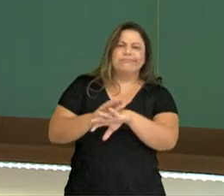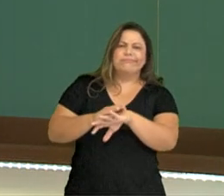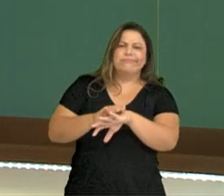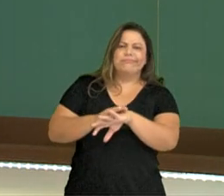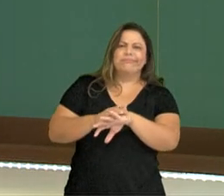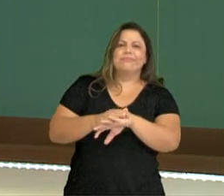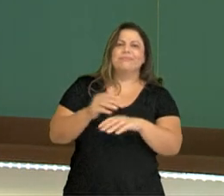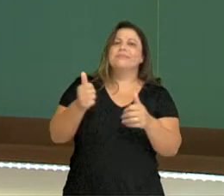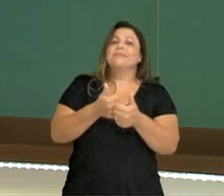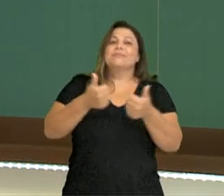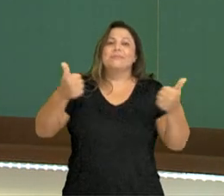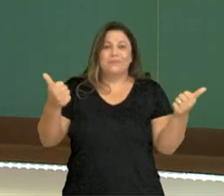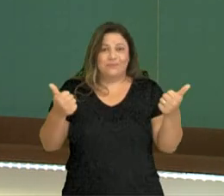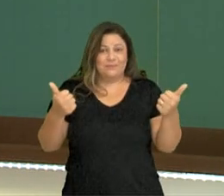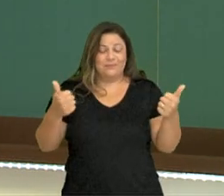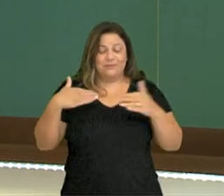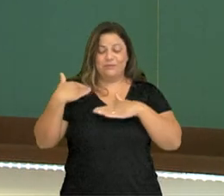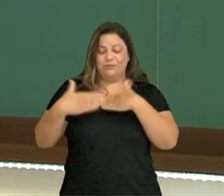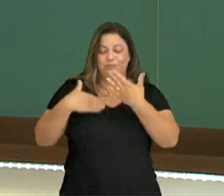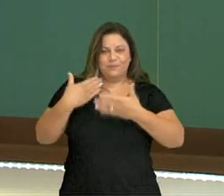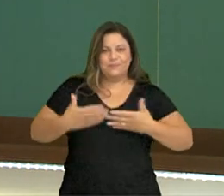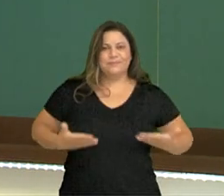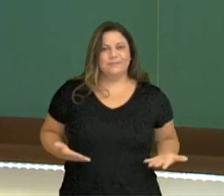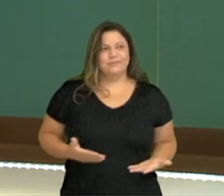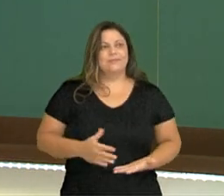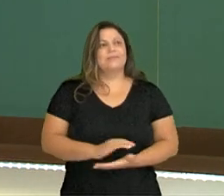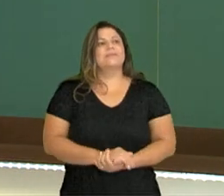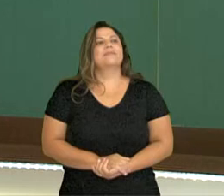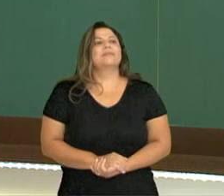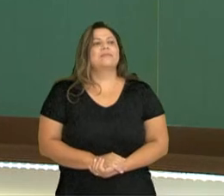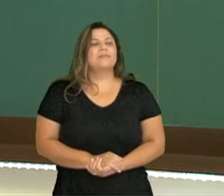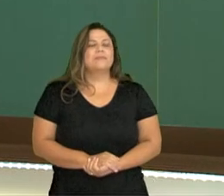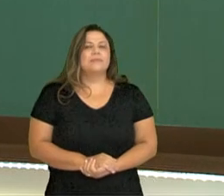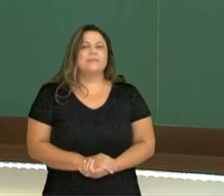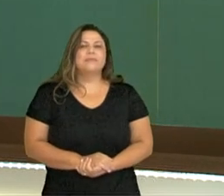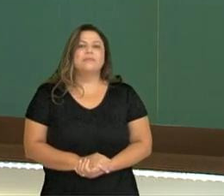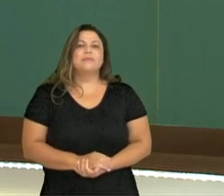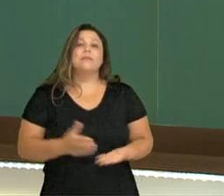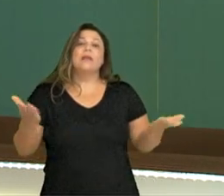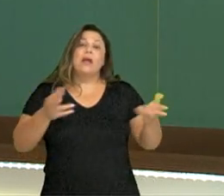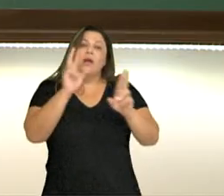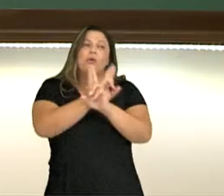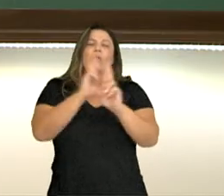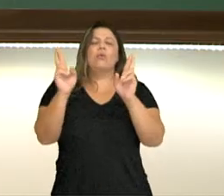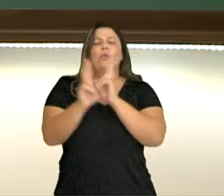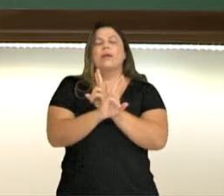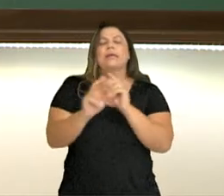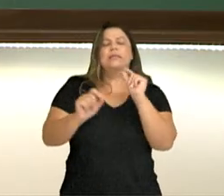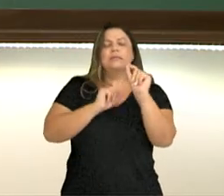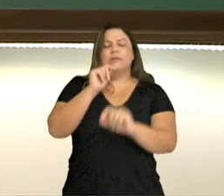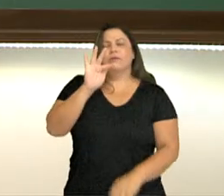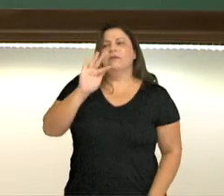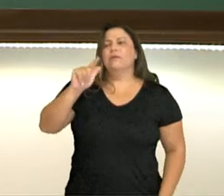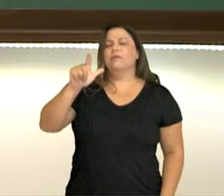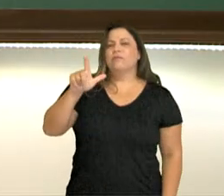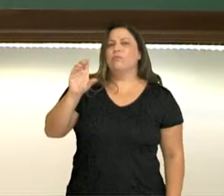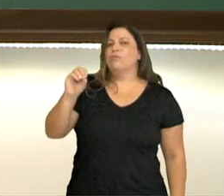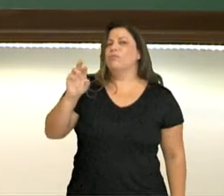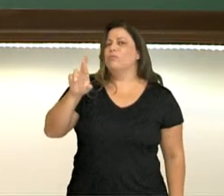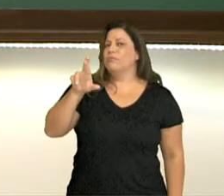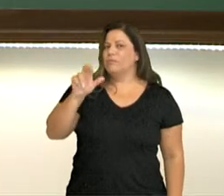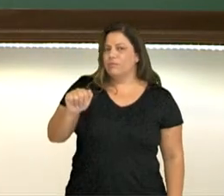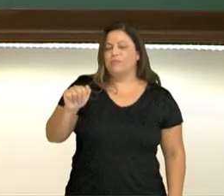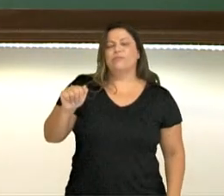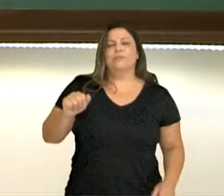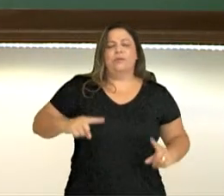por conta desse processo. Não é interessante? Com relação à nossa flora intestinal, né, que nós chamamos de bactérias